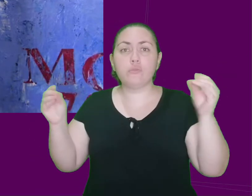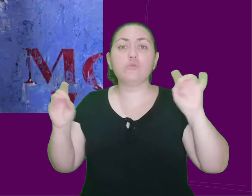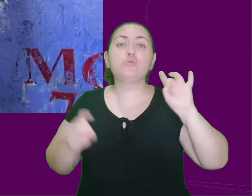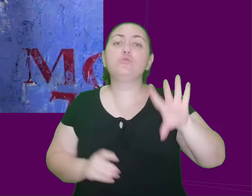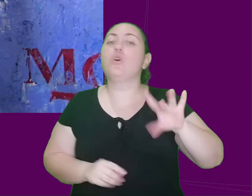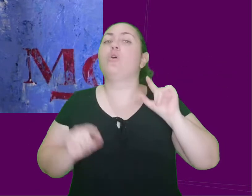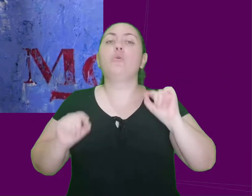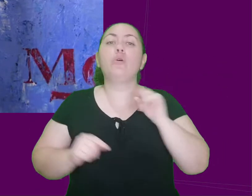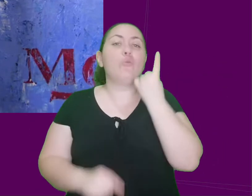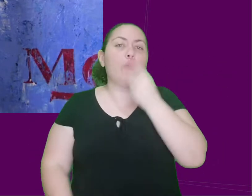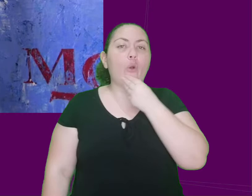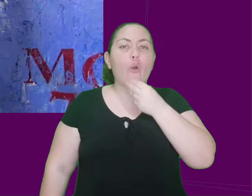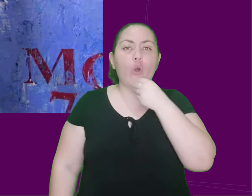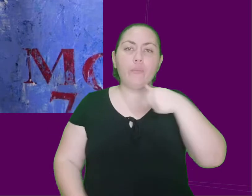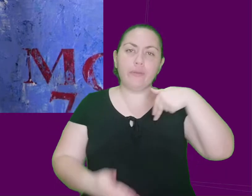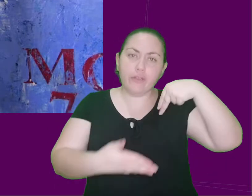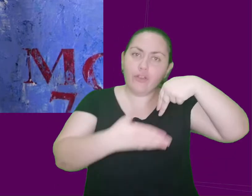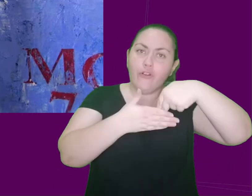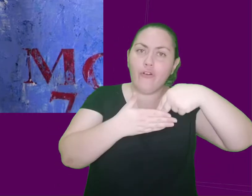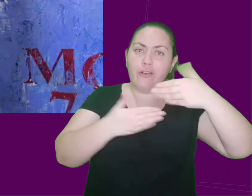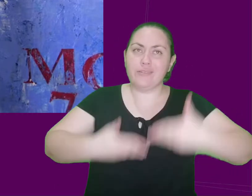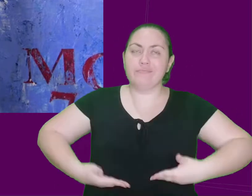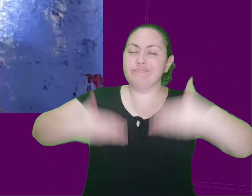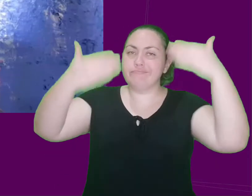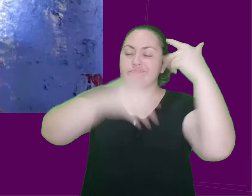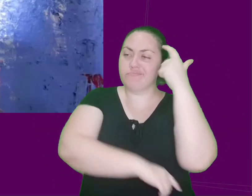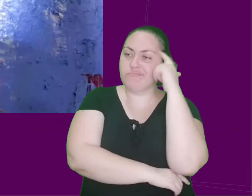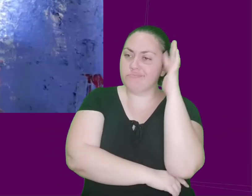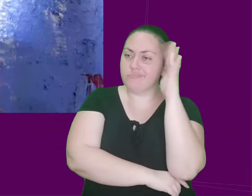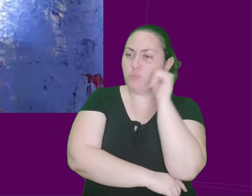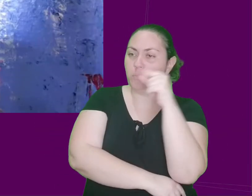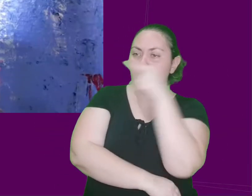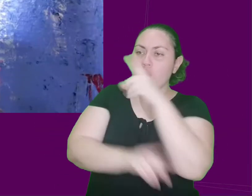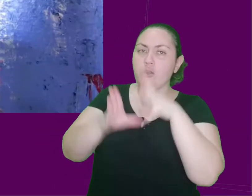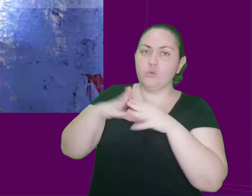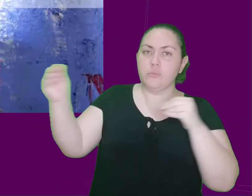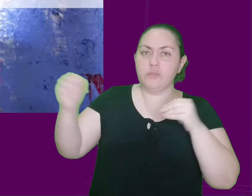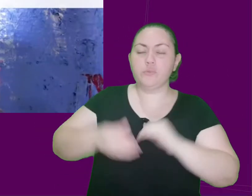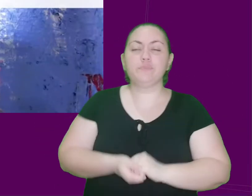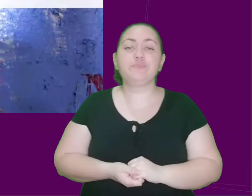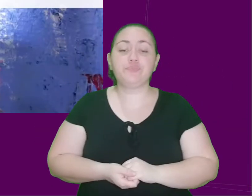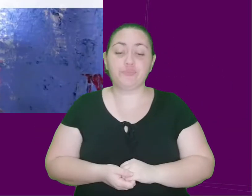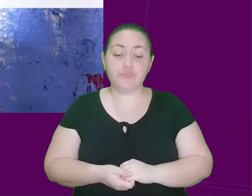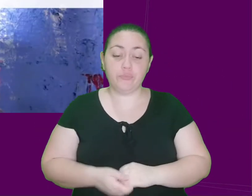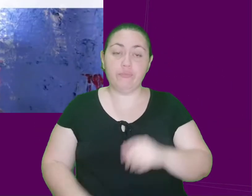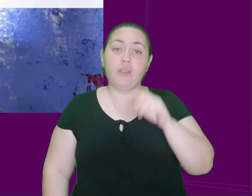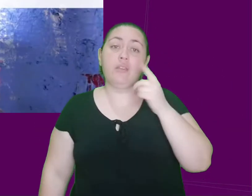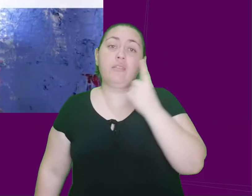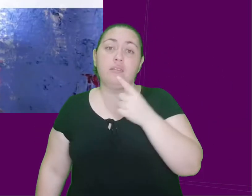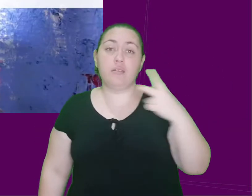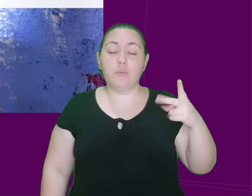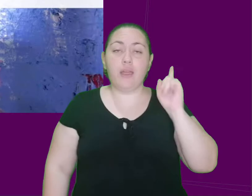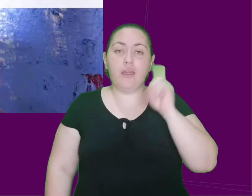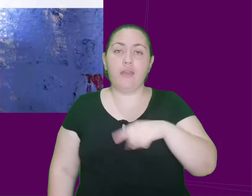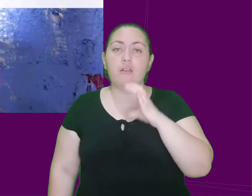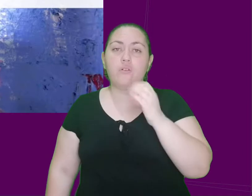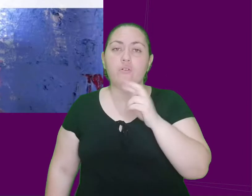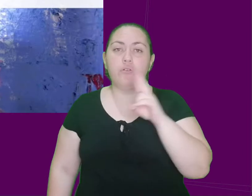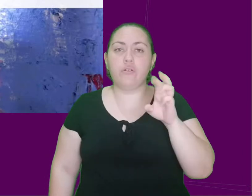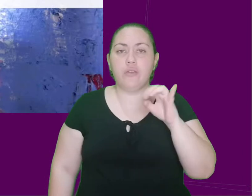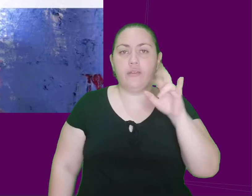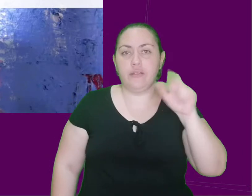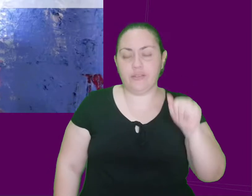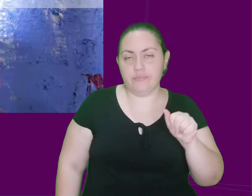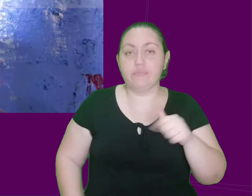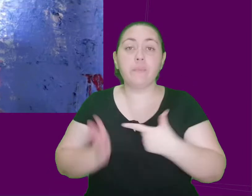homem encostado à muralha, pensando nela. O 12º conto é Correria. A história exibe um homem em uma